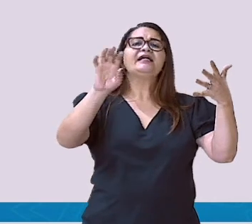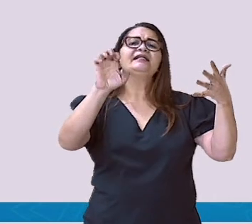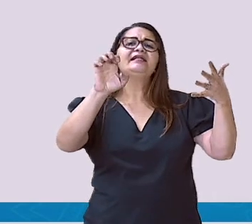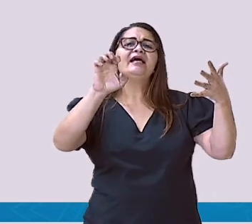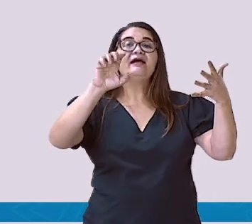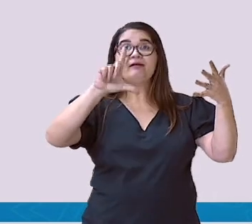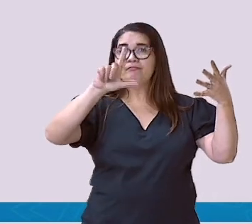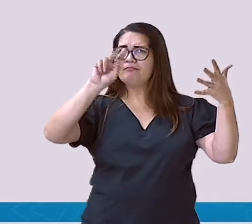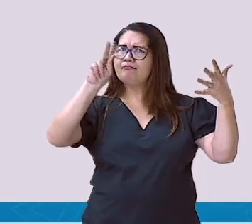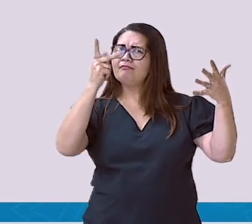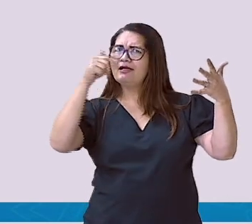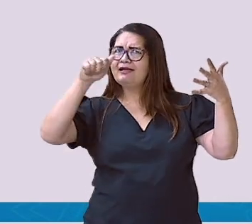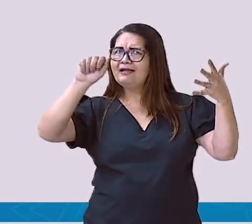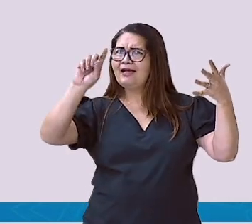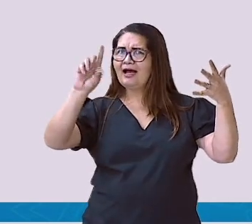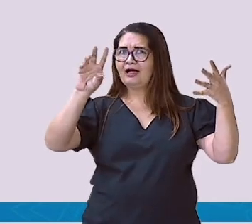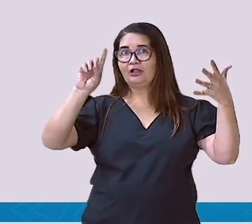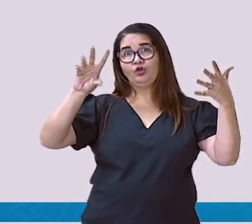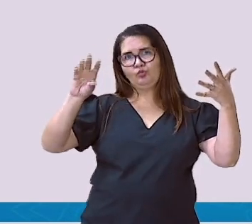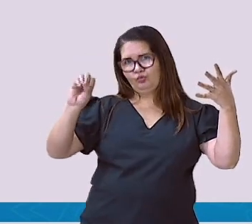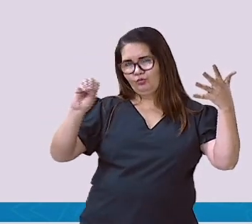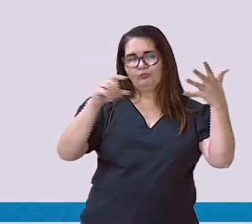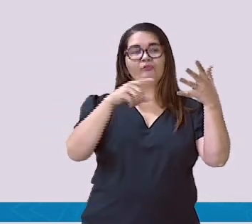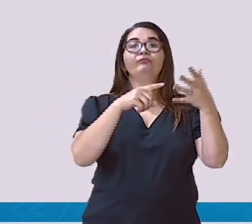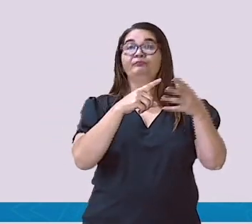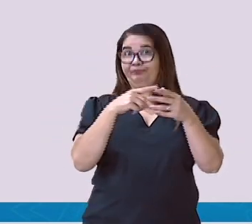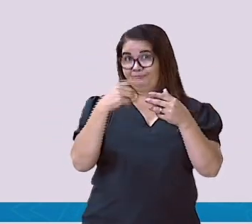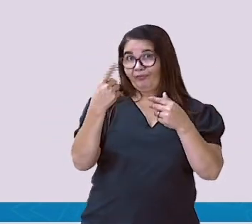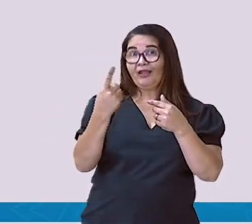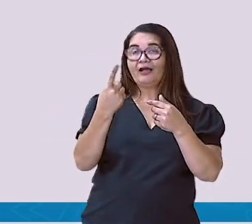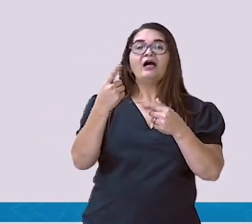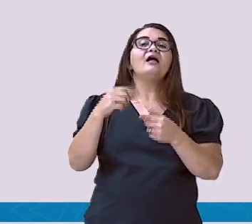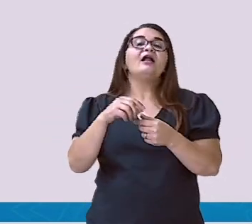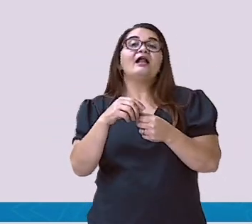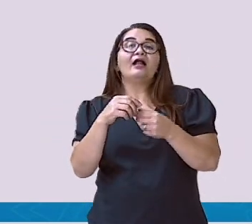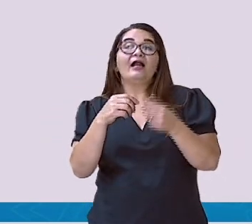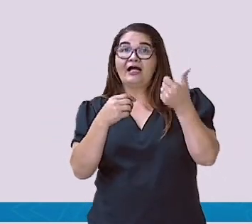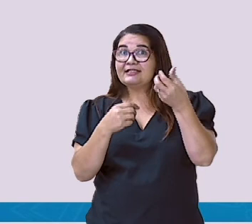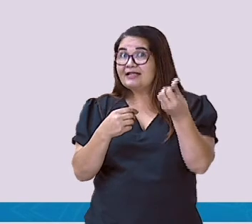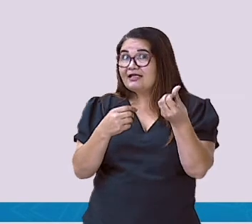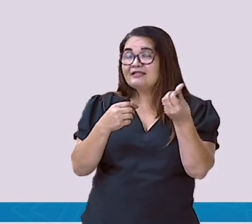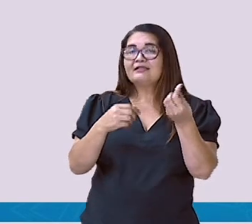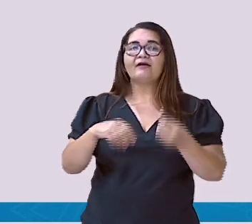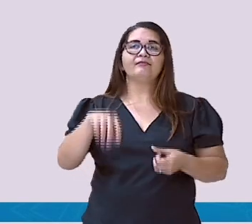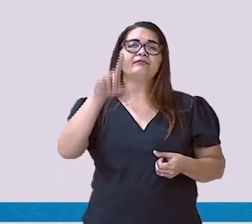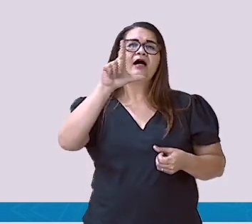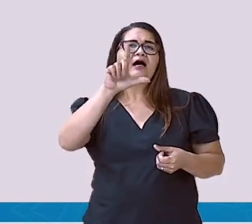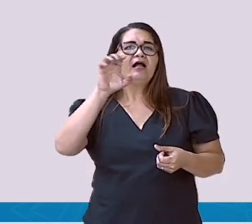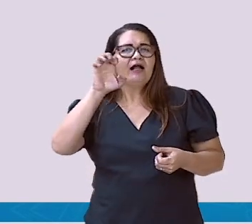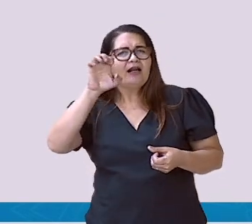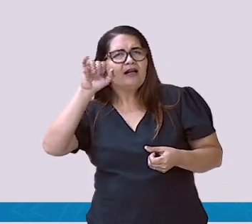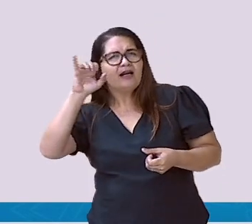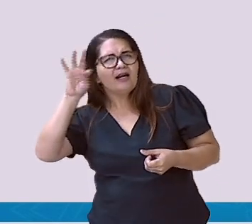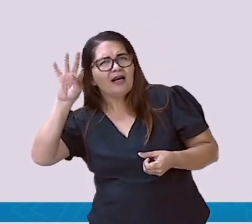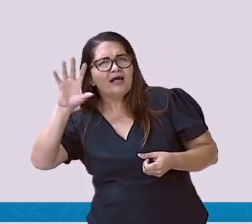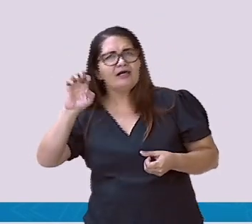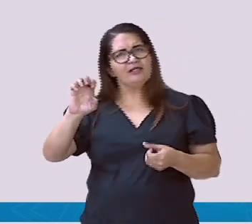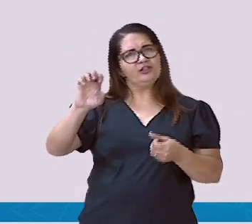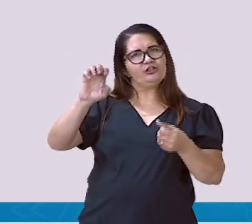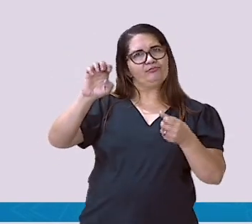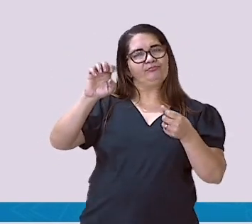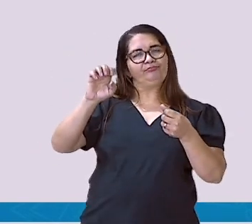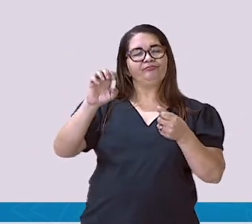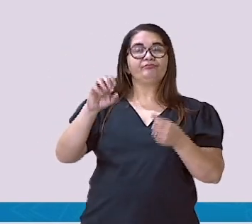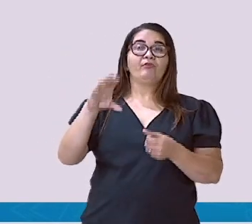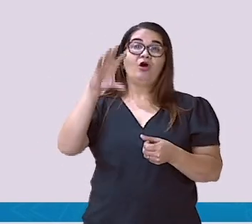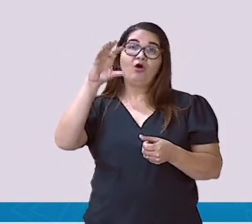telhado, telhado. Nós temos a palavra leite, leite. Nós temos a palavra